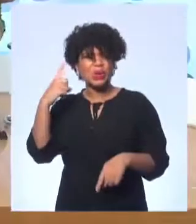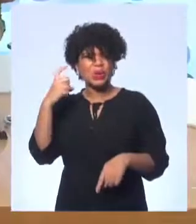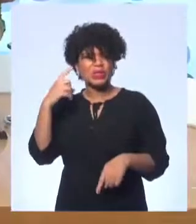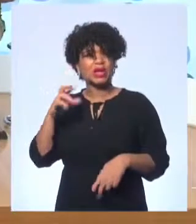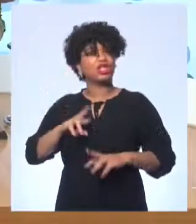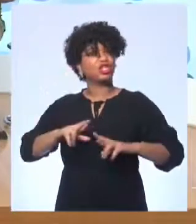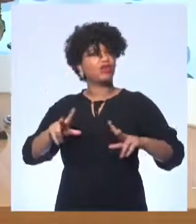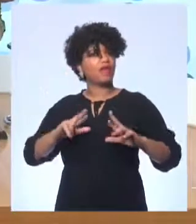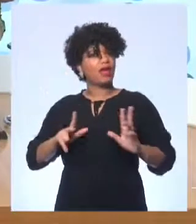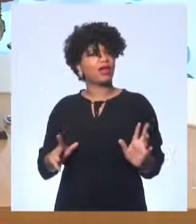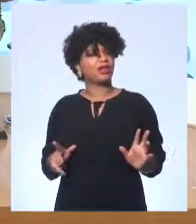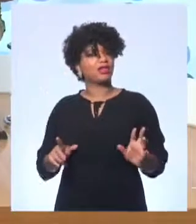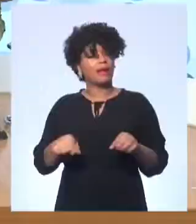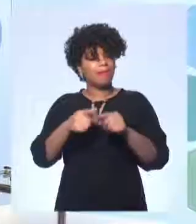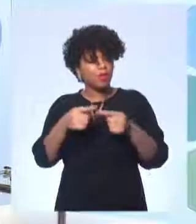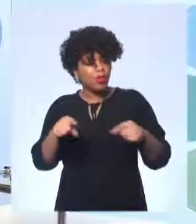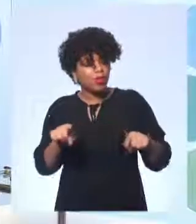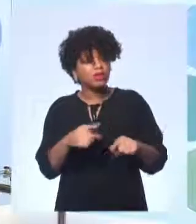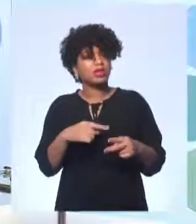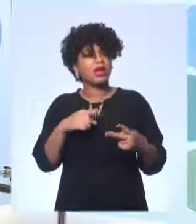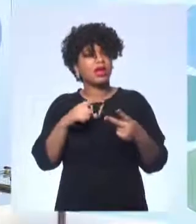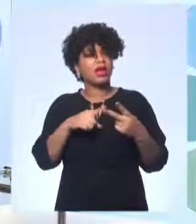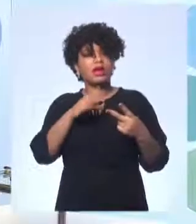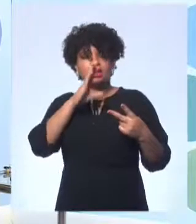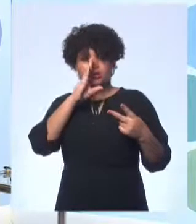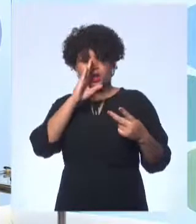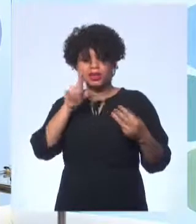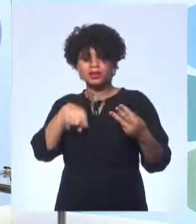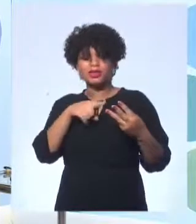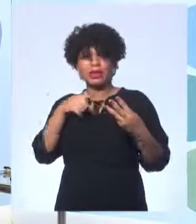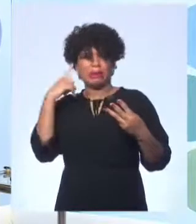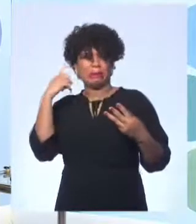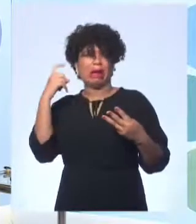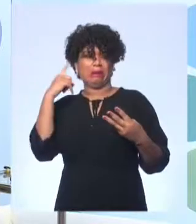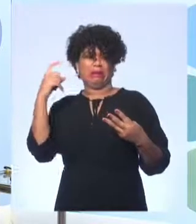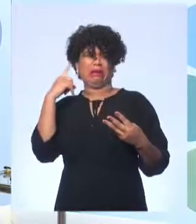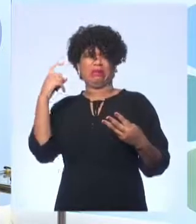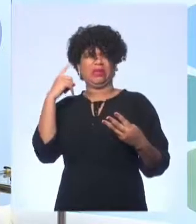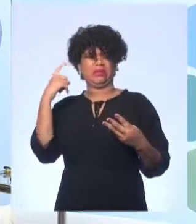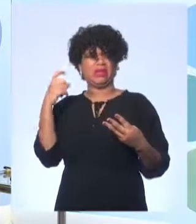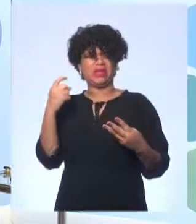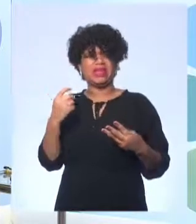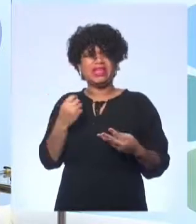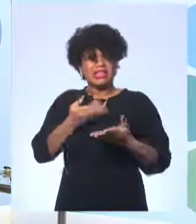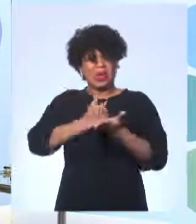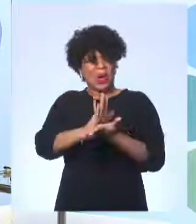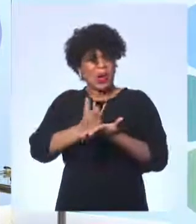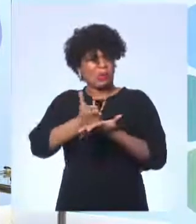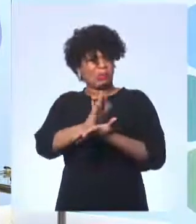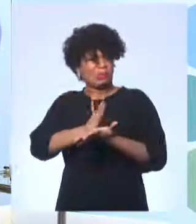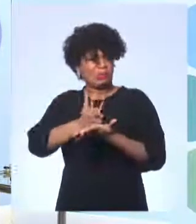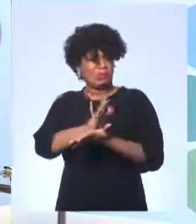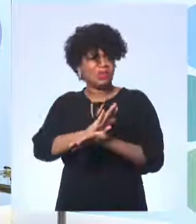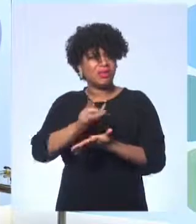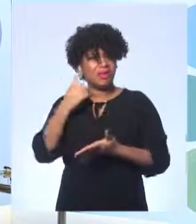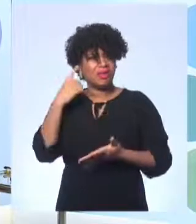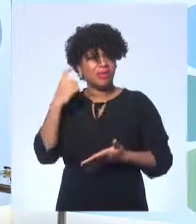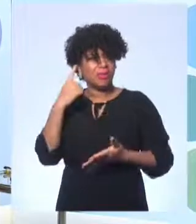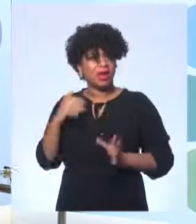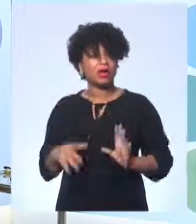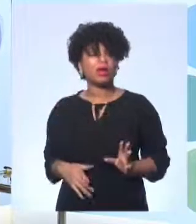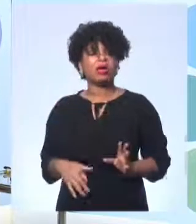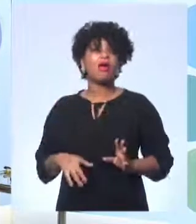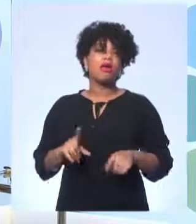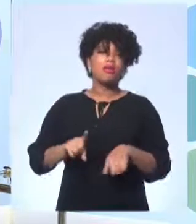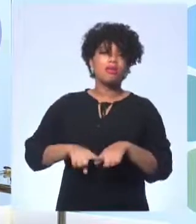Né? E o livro do José Miguel Wisnik enfatiza muito a questão do ruído, o ruído na